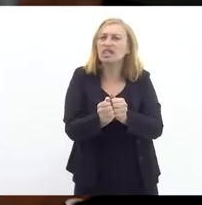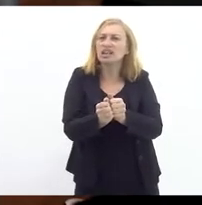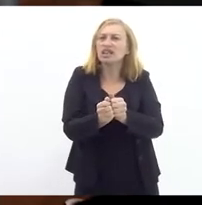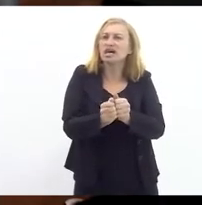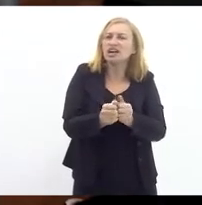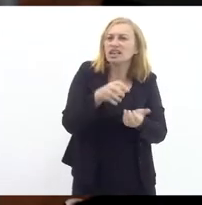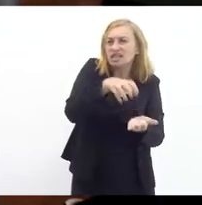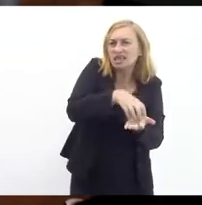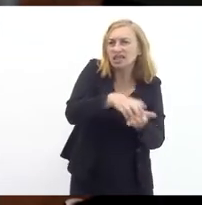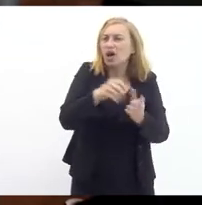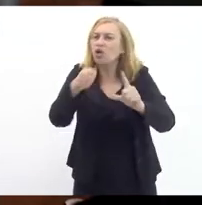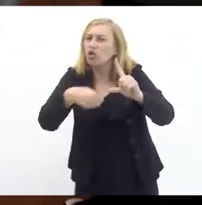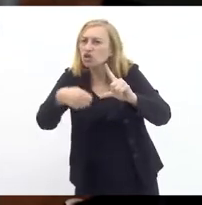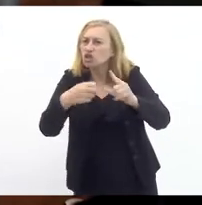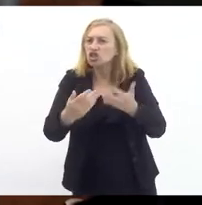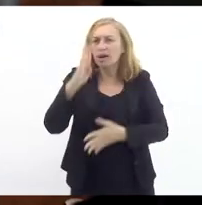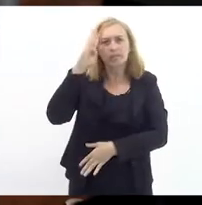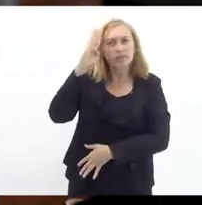a proprietária